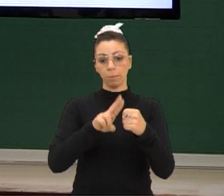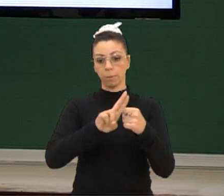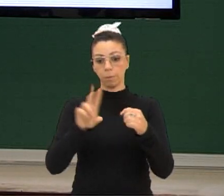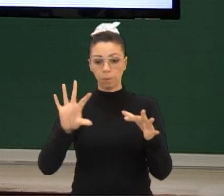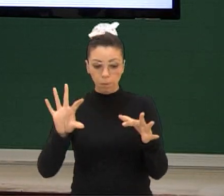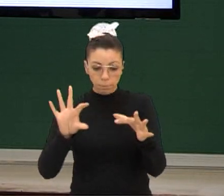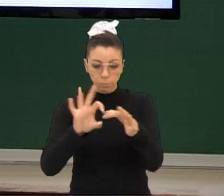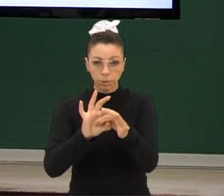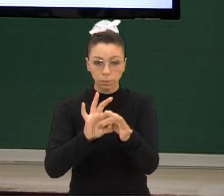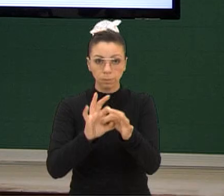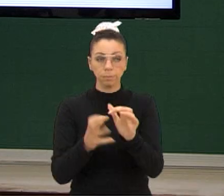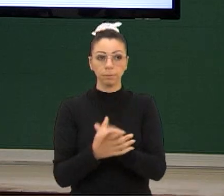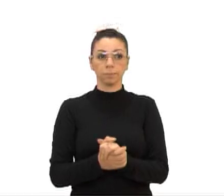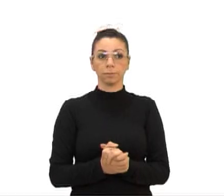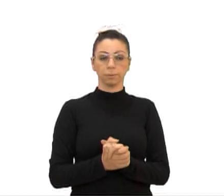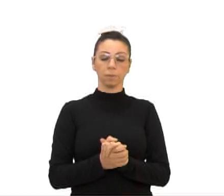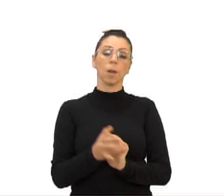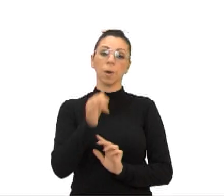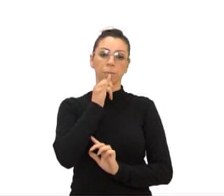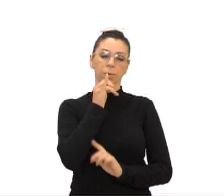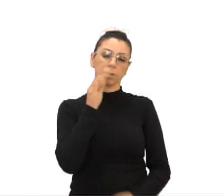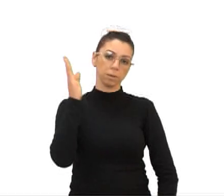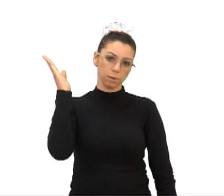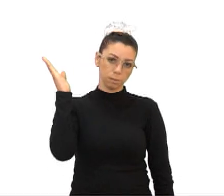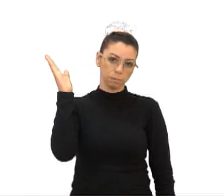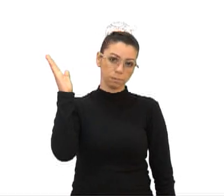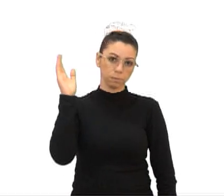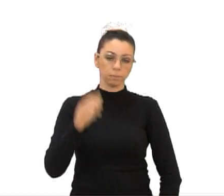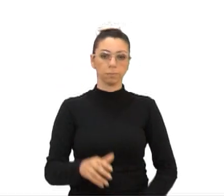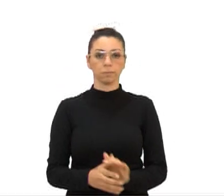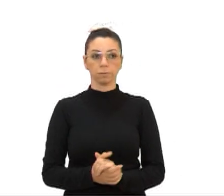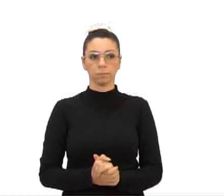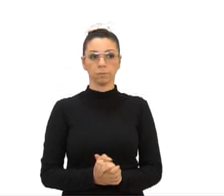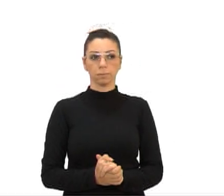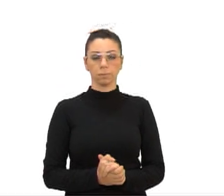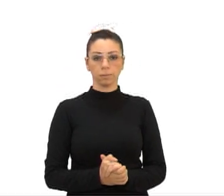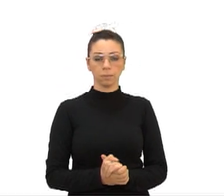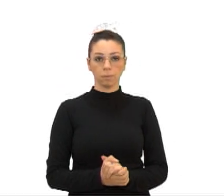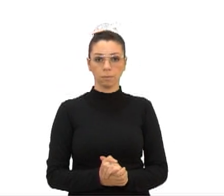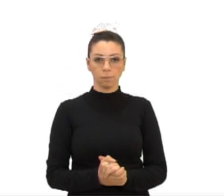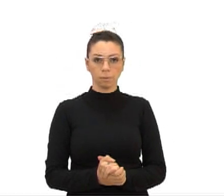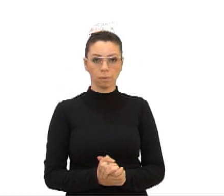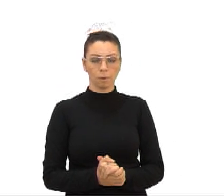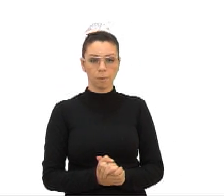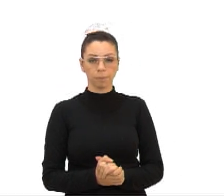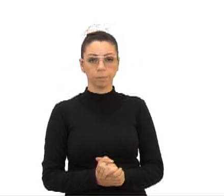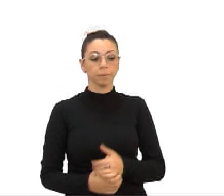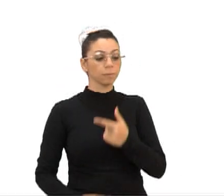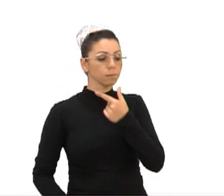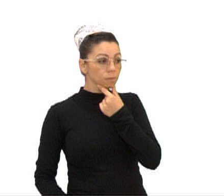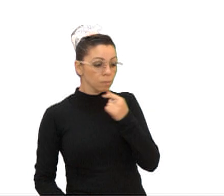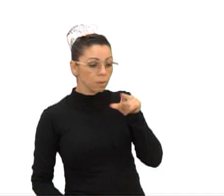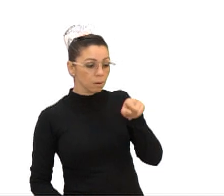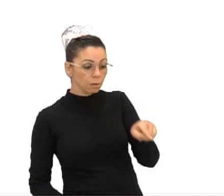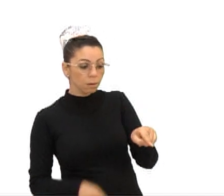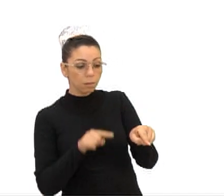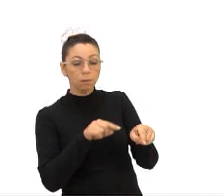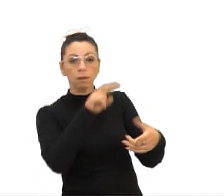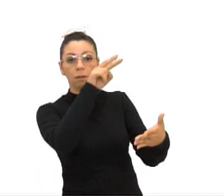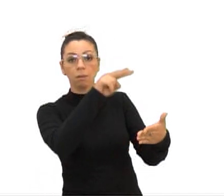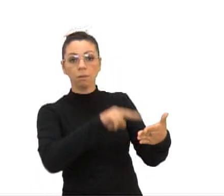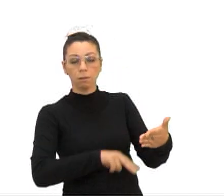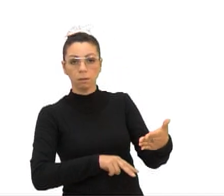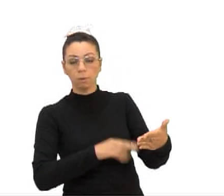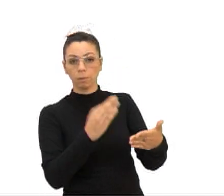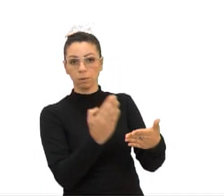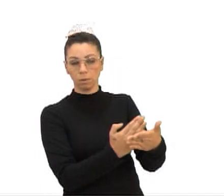Olha só, exemplos para vocês. Ele leu o livro. Eu tenho uma ação. Qual é a ação? A